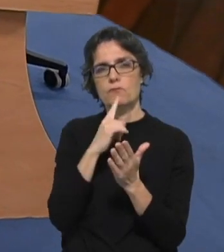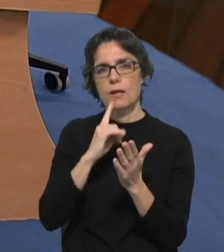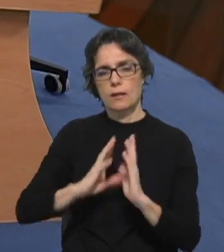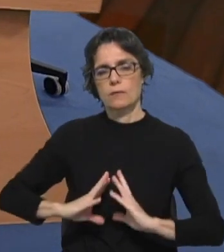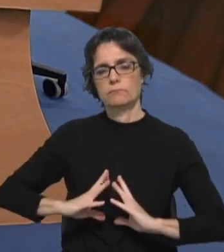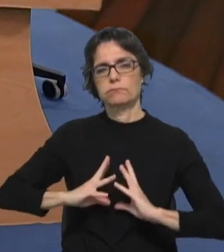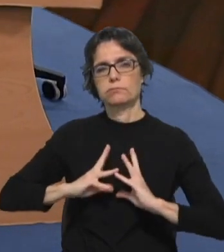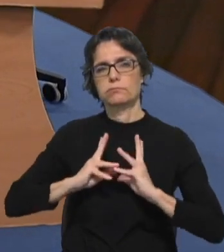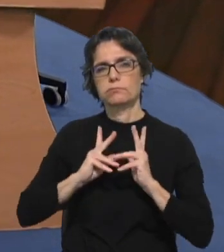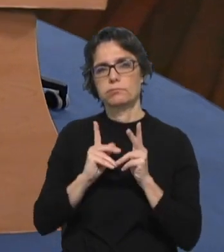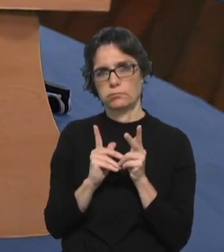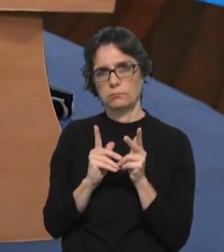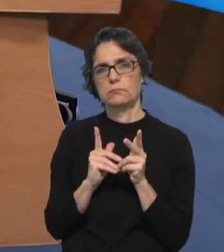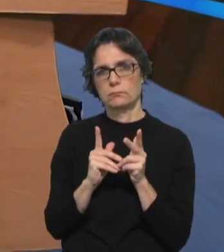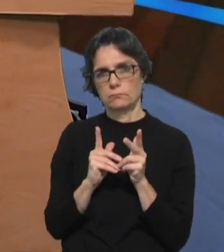que pode ser